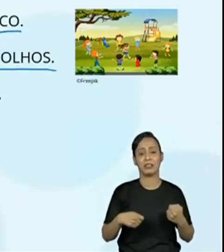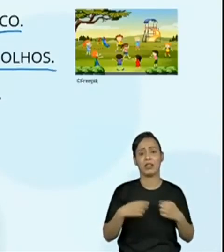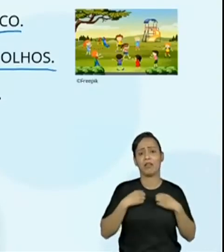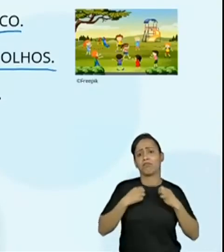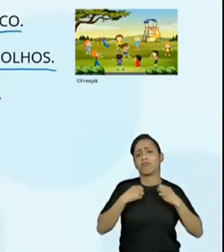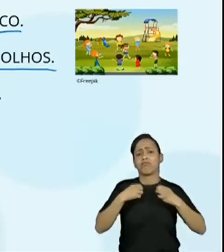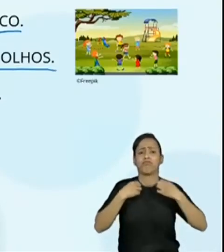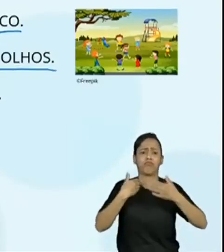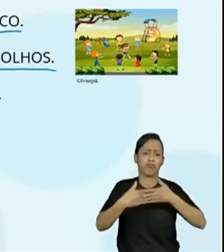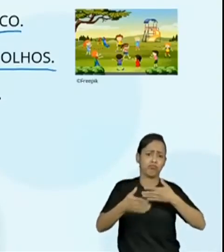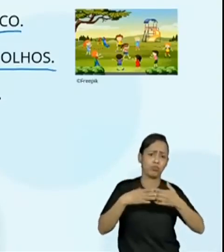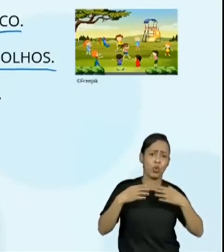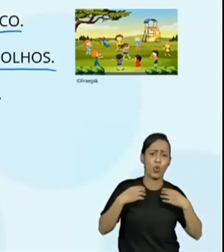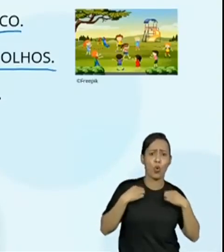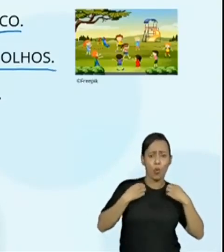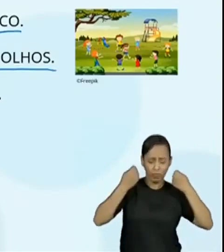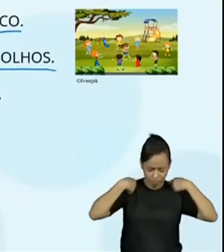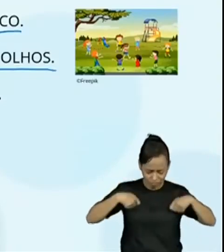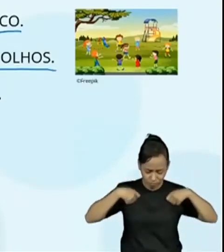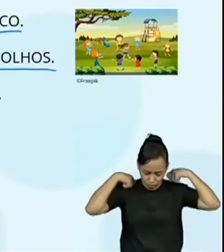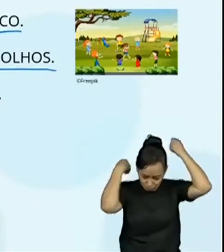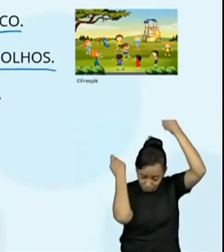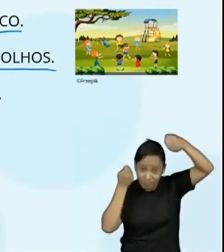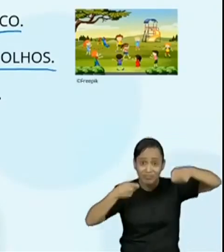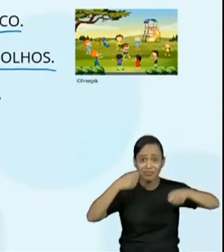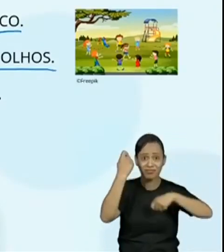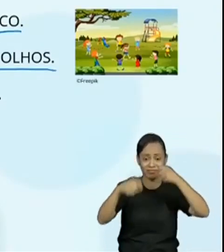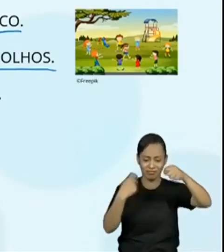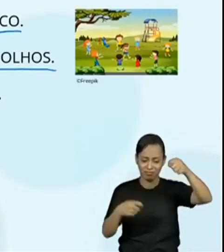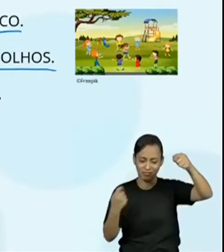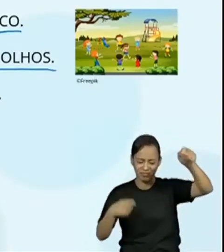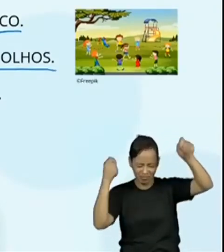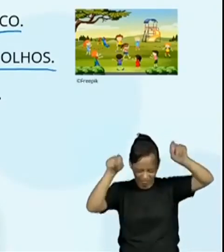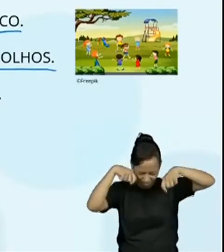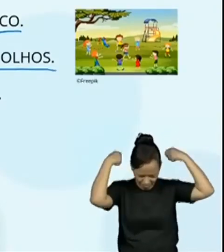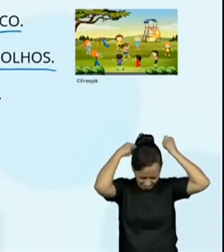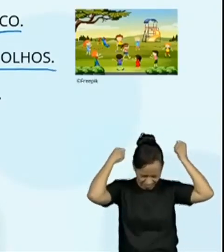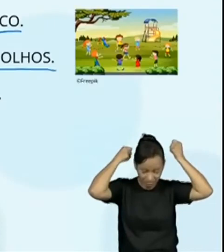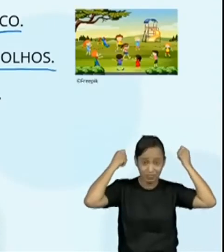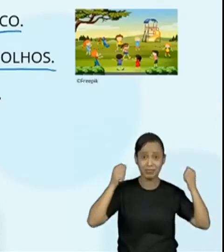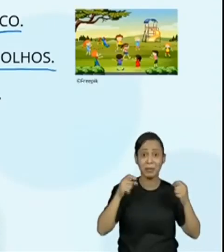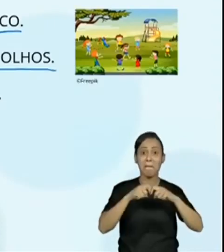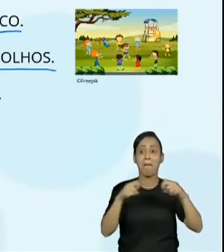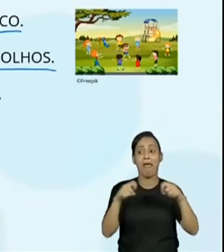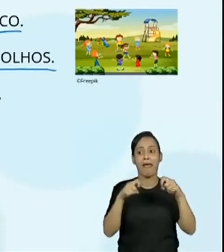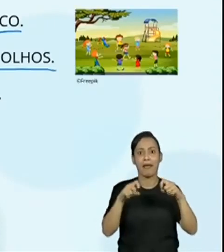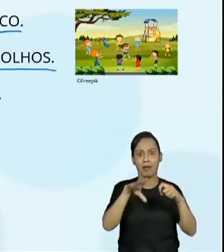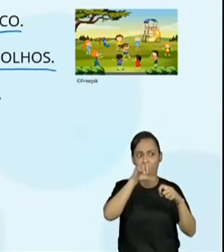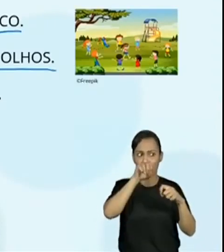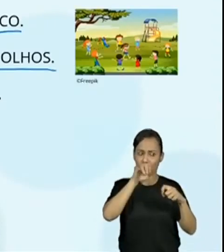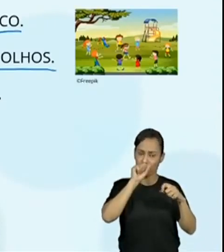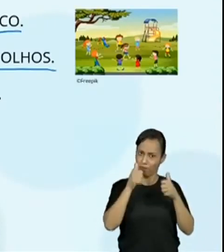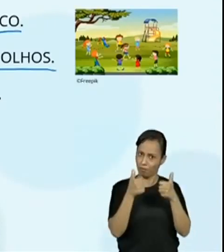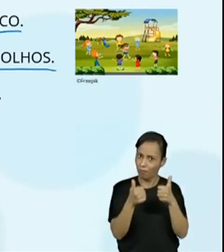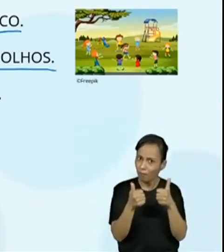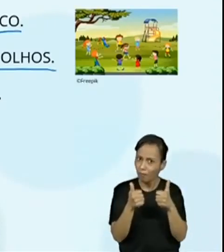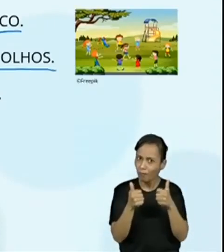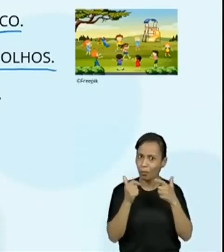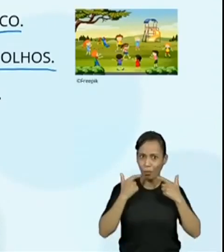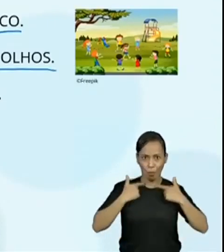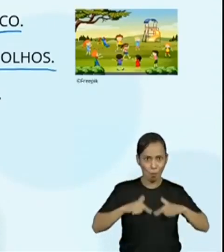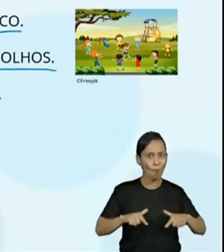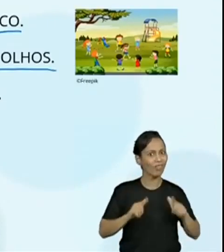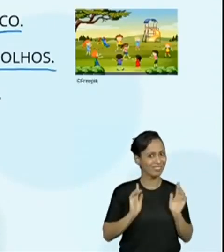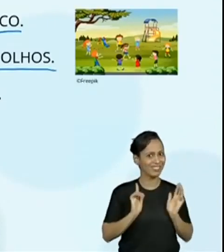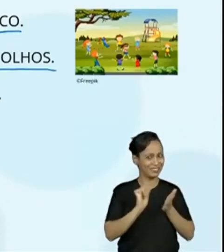uma camiseta, aquela máscara para dormir. Aí você, meia limpa, como vocês estão sugerindo, meias limpas. Tudo bem?